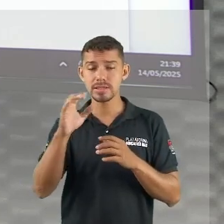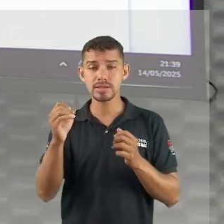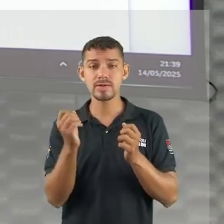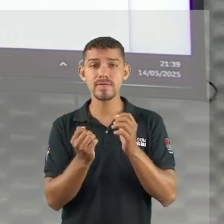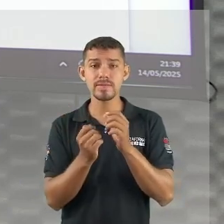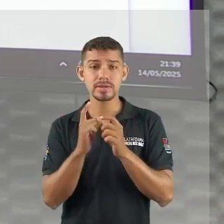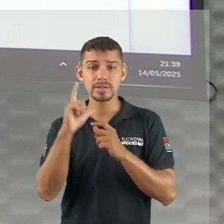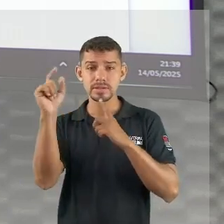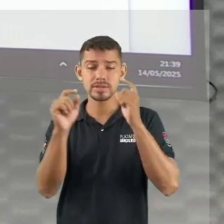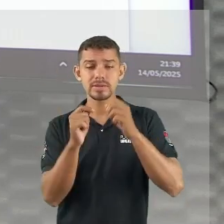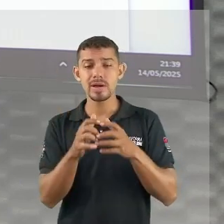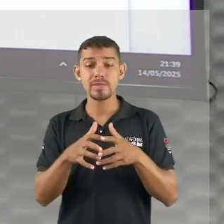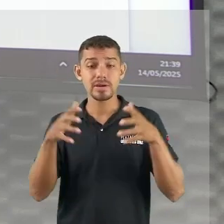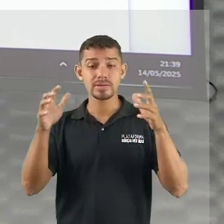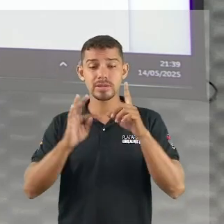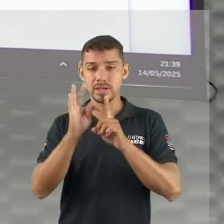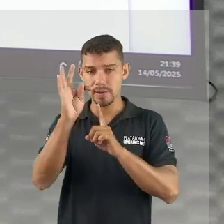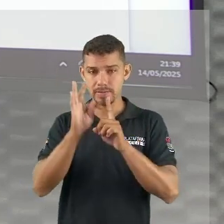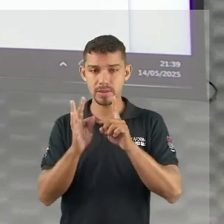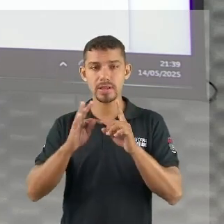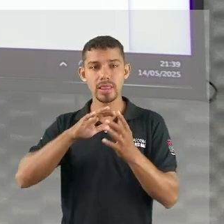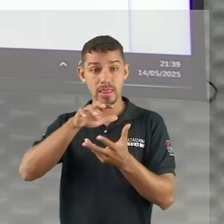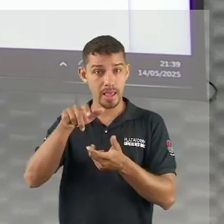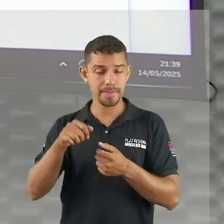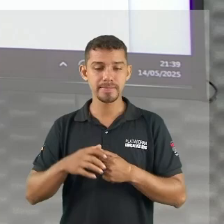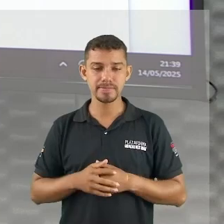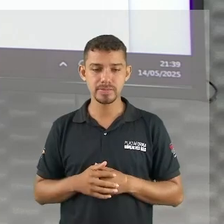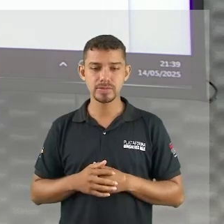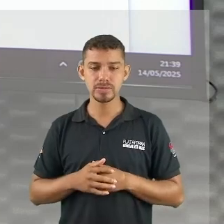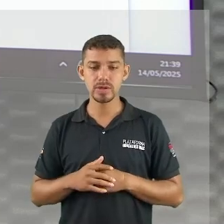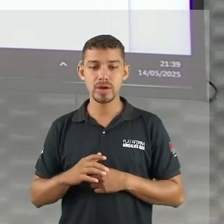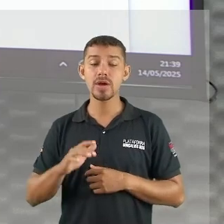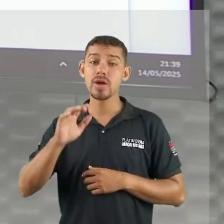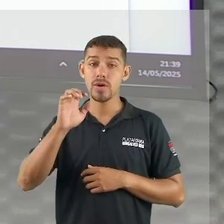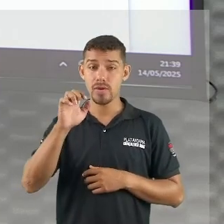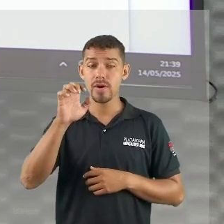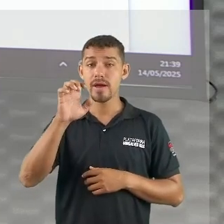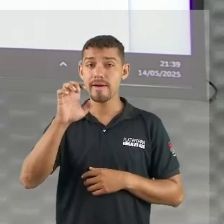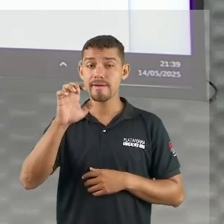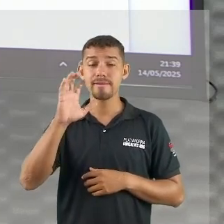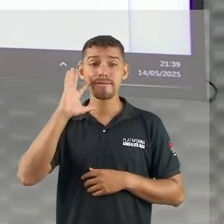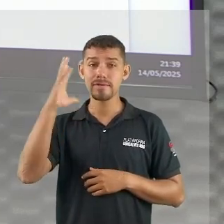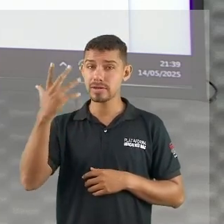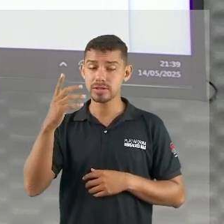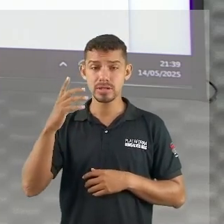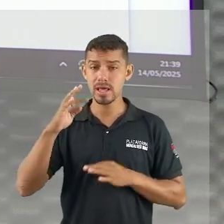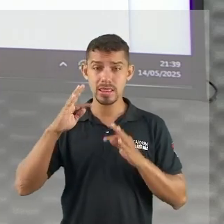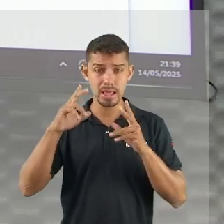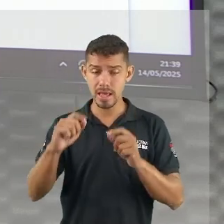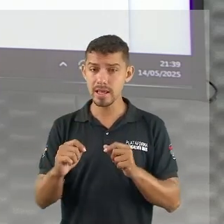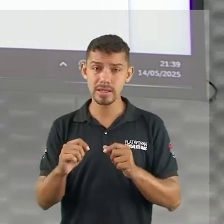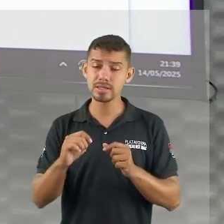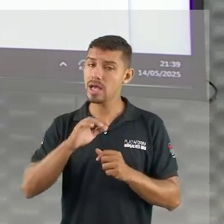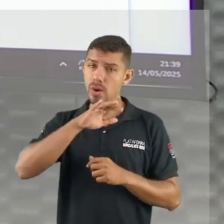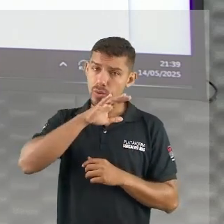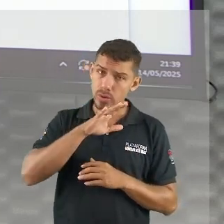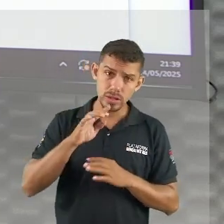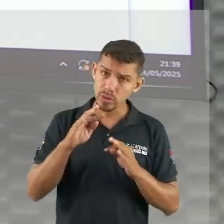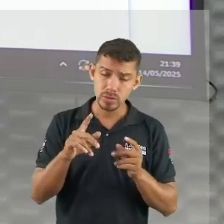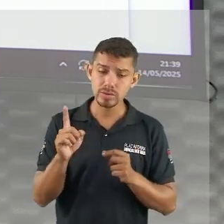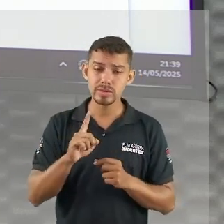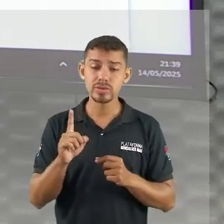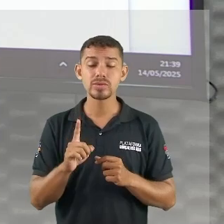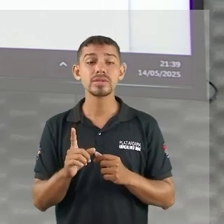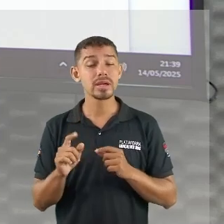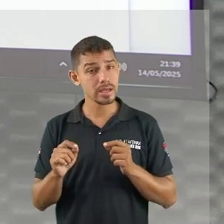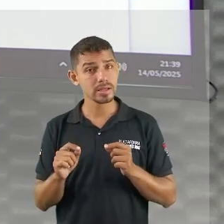infravermelha saia, aumentando a temperatura da Terra. E o efeito estufa na Terra, ele não é de todo ruim, não. O que é